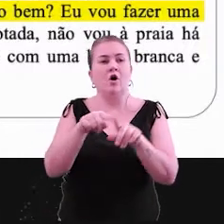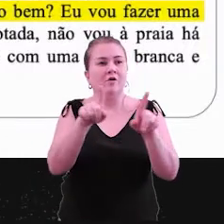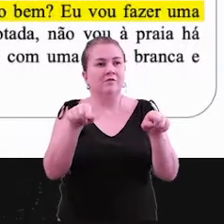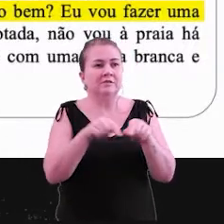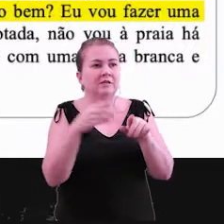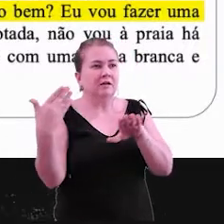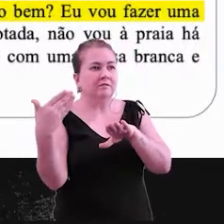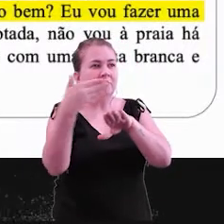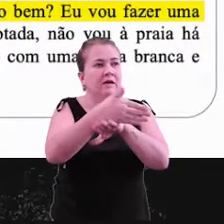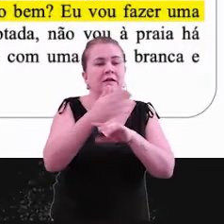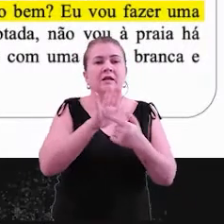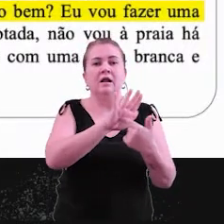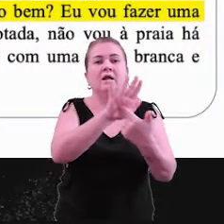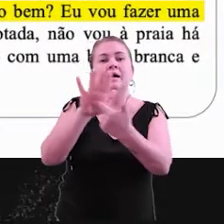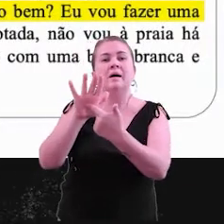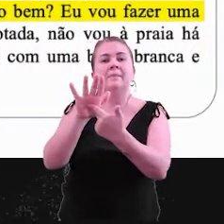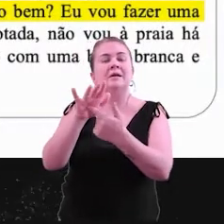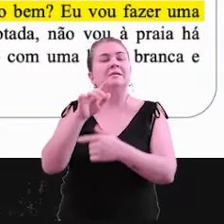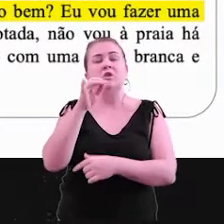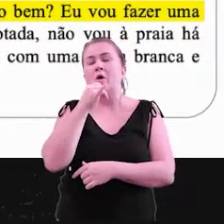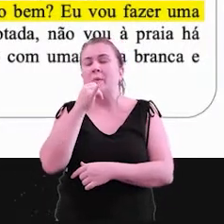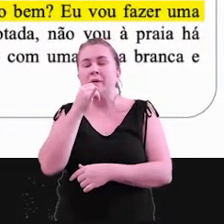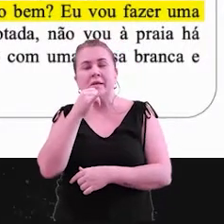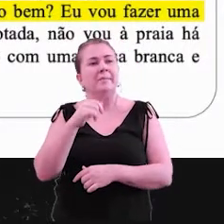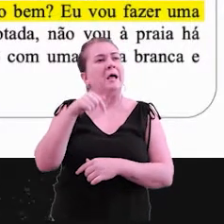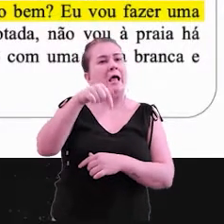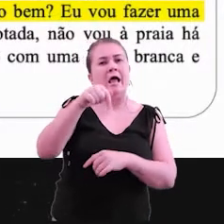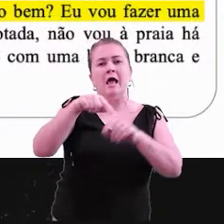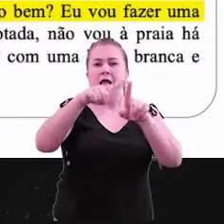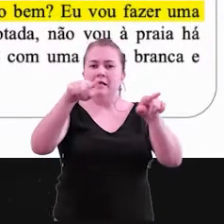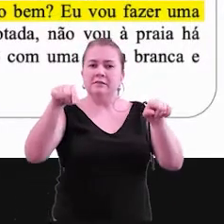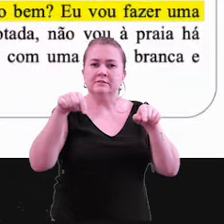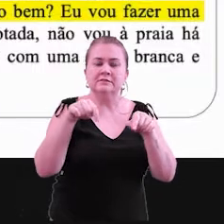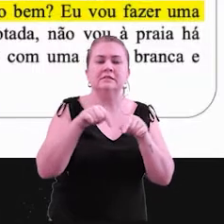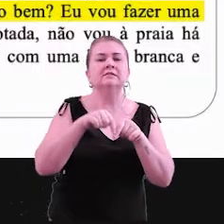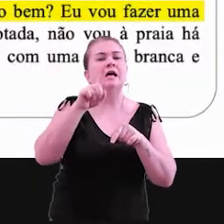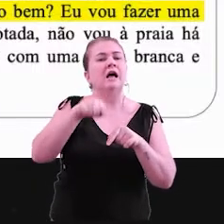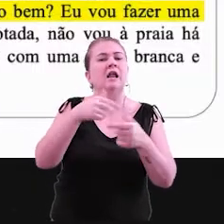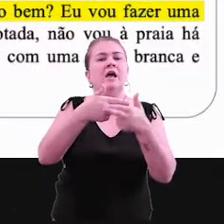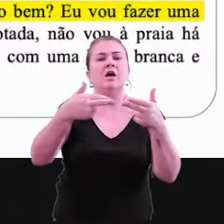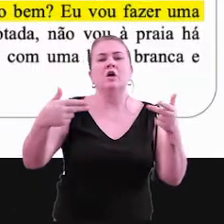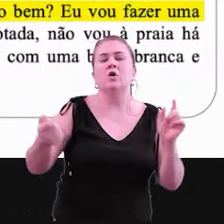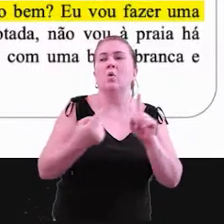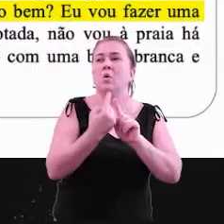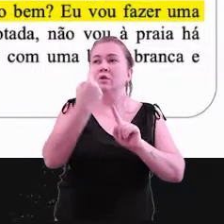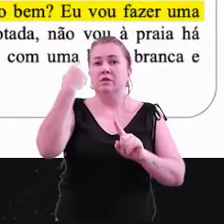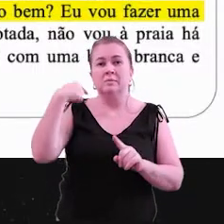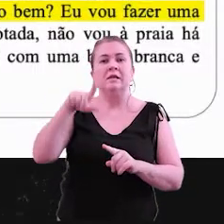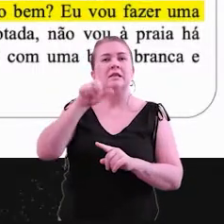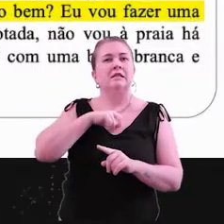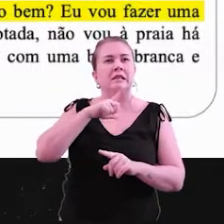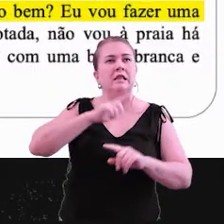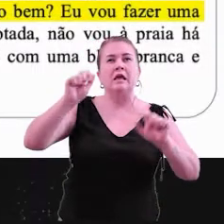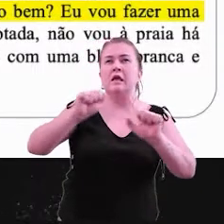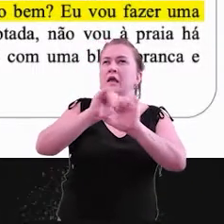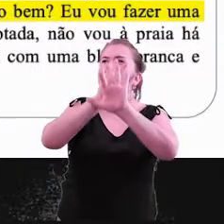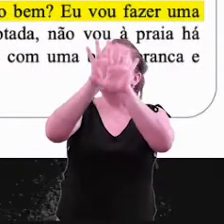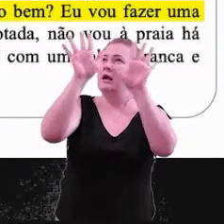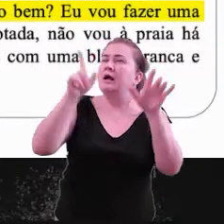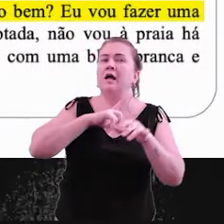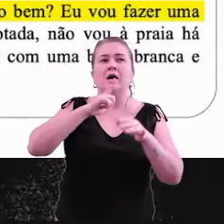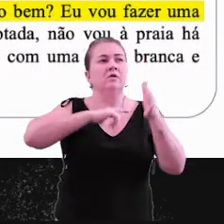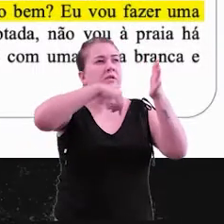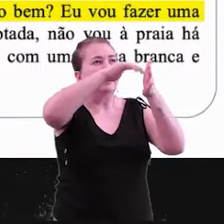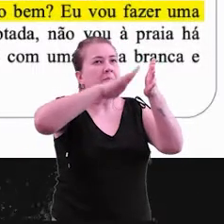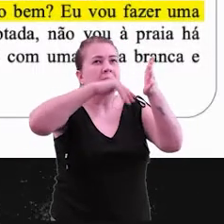Mares do Passado. Ela é uma sala bem clara, tem paredes pintadas de azul, sendo que na frente de vocês tem uma plotagem que representa o